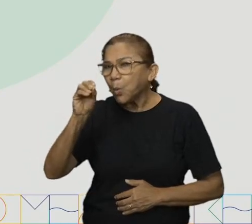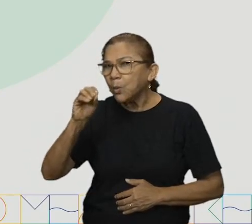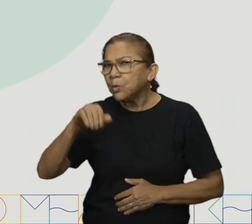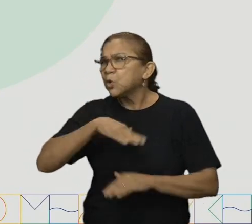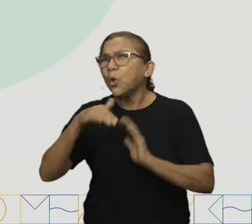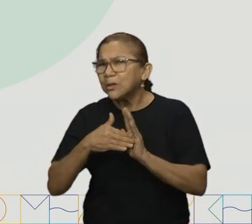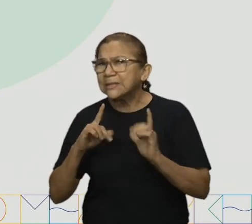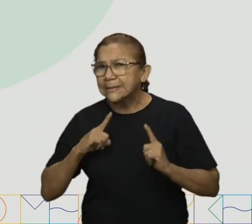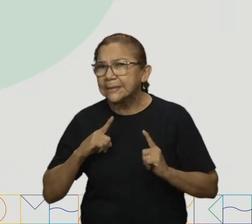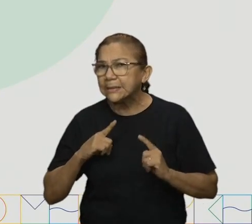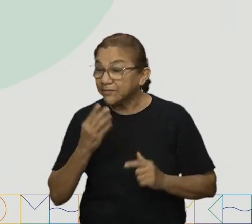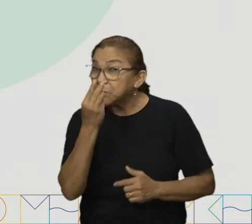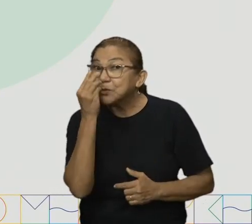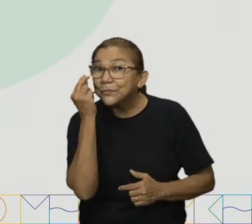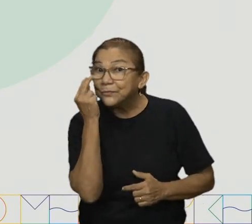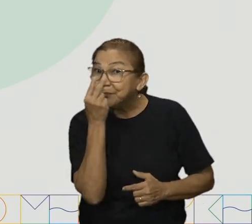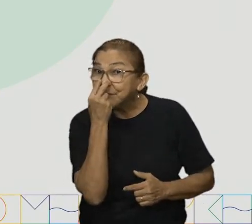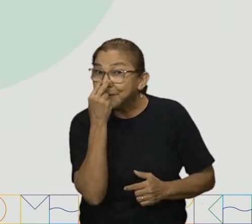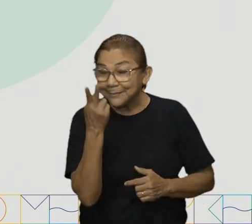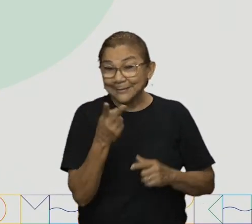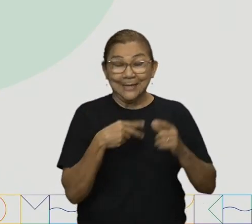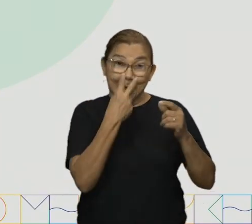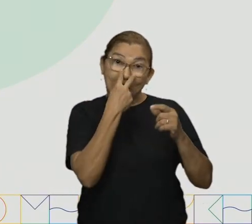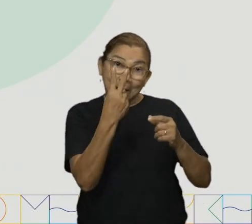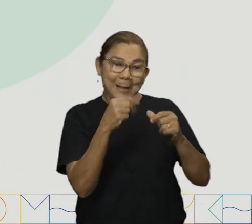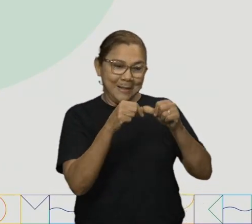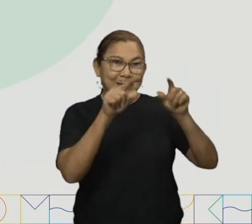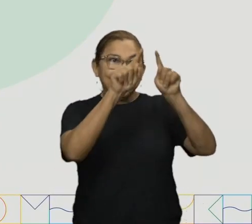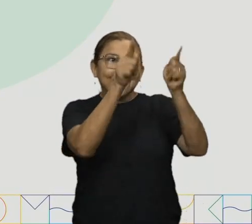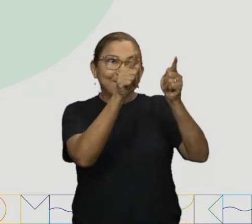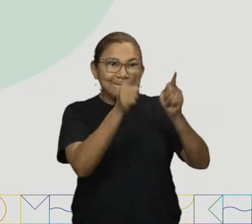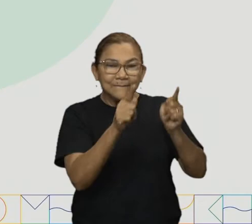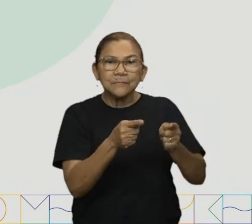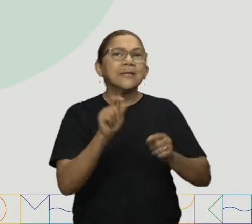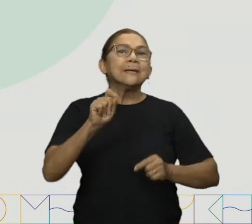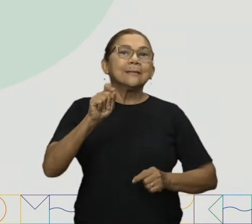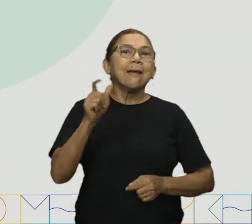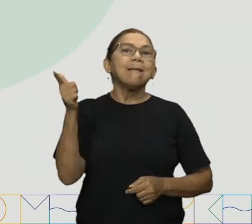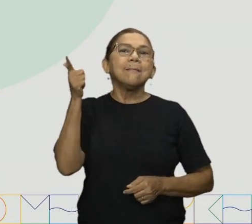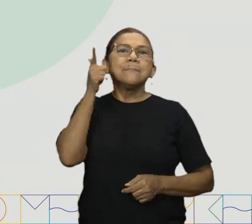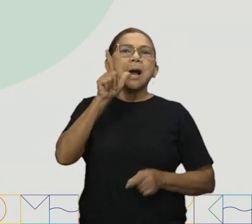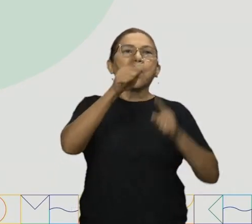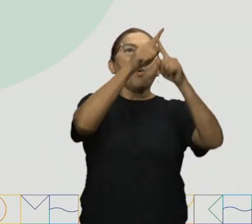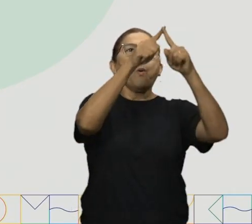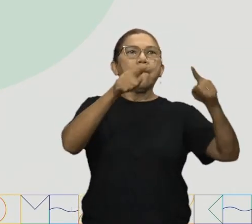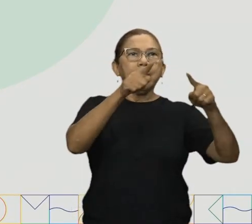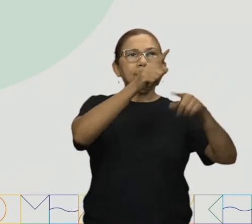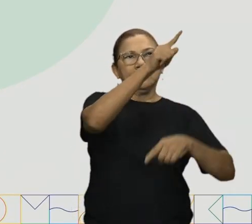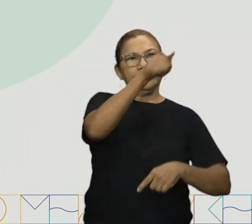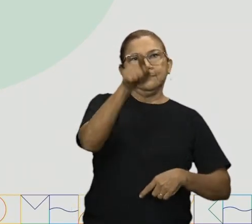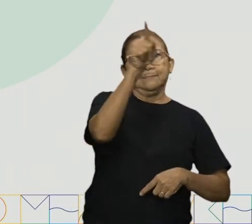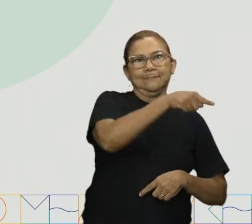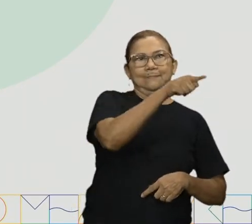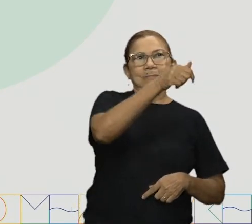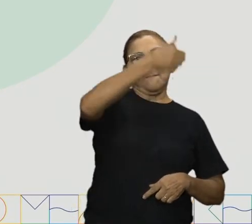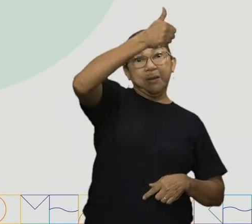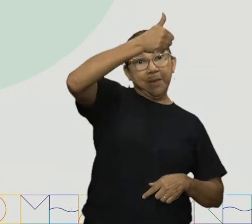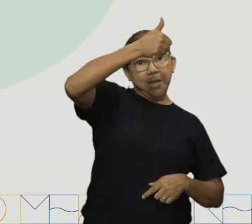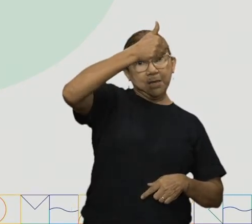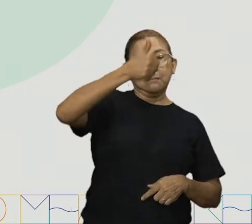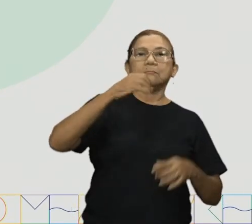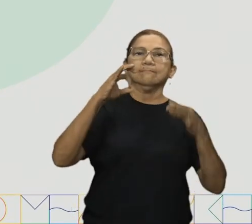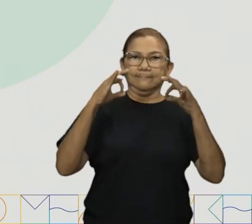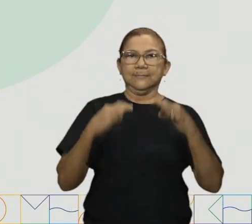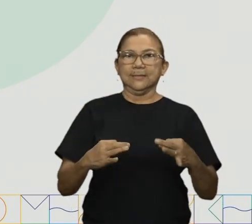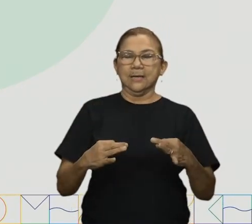alternativa correta. Olha só, quem marcou a primeira está corretamente, olha aí.